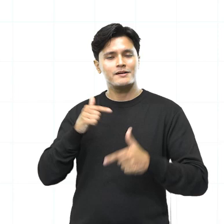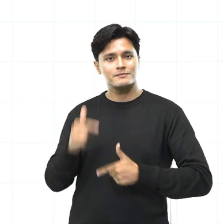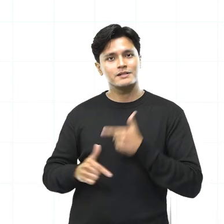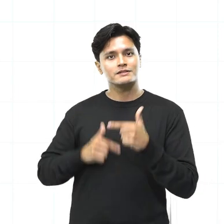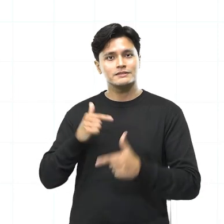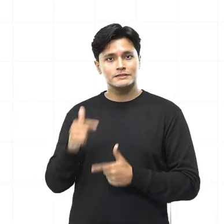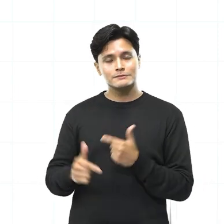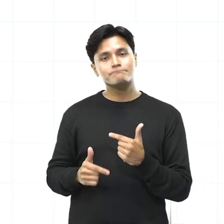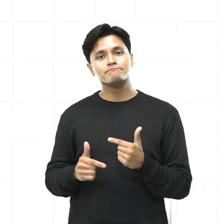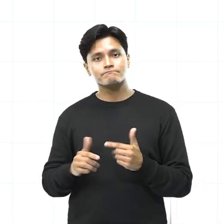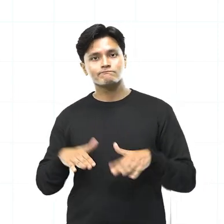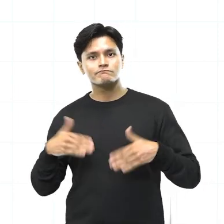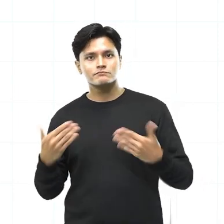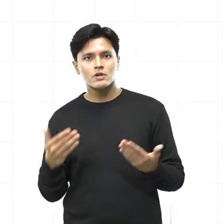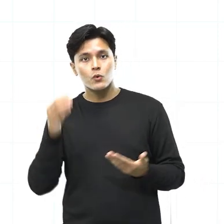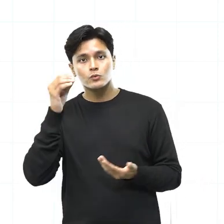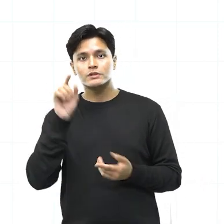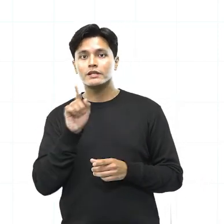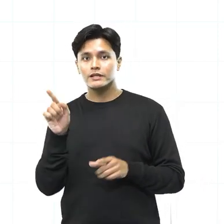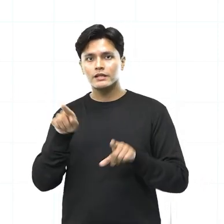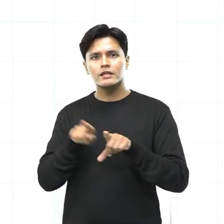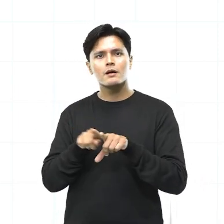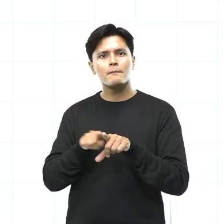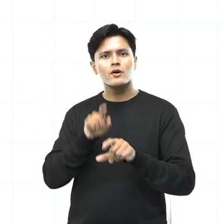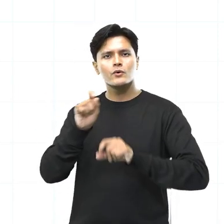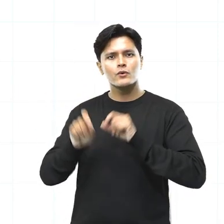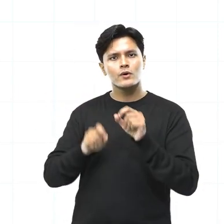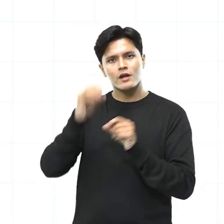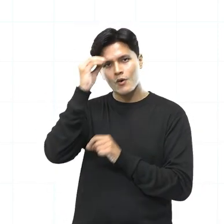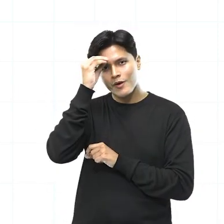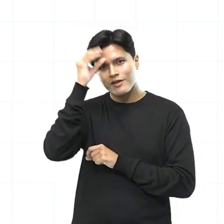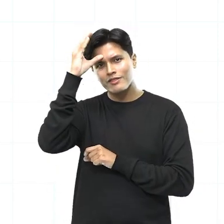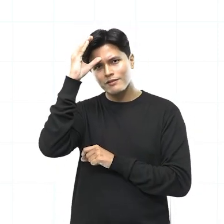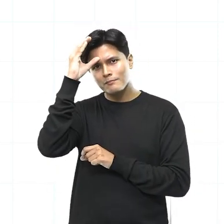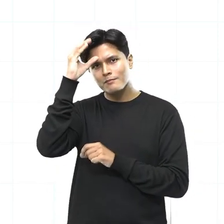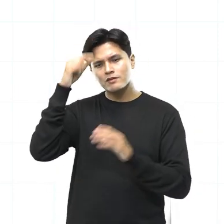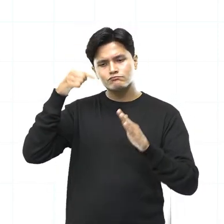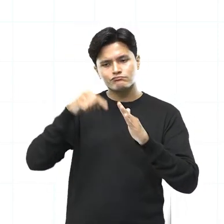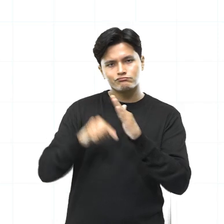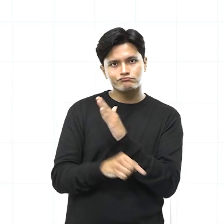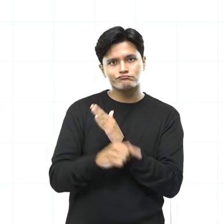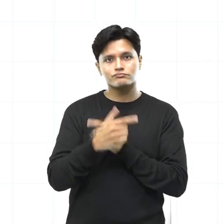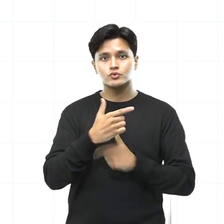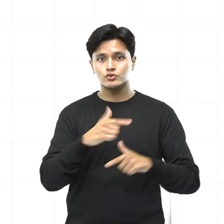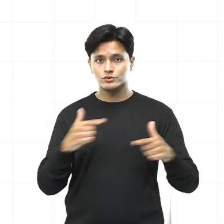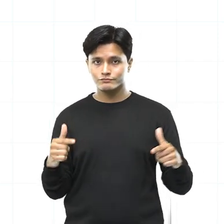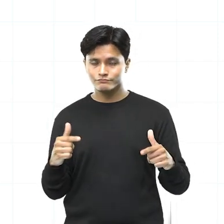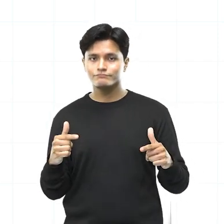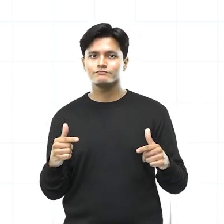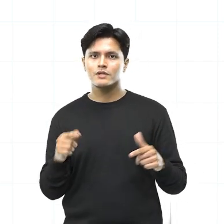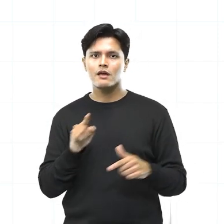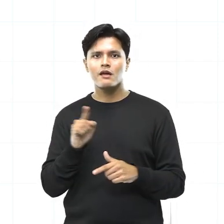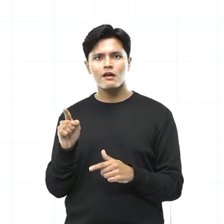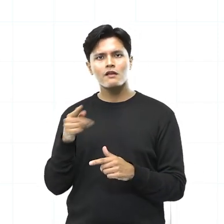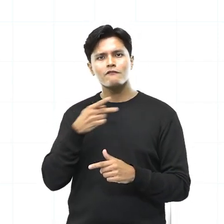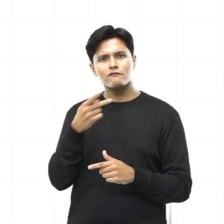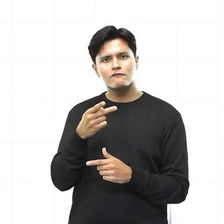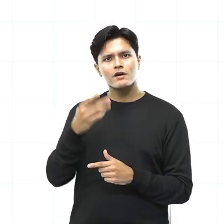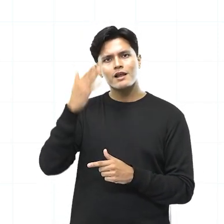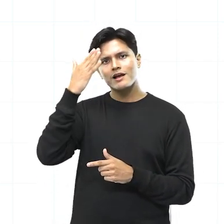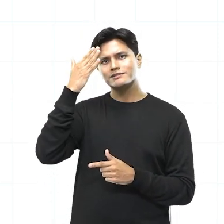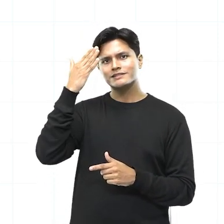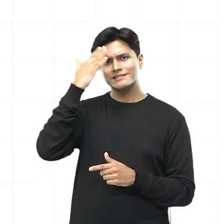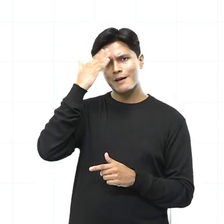não tenho sabença, pois nunca estudei. Veja aí que ele fala que ele não tem sabedoria, não tem conhecimento, porque